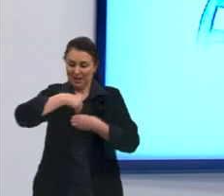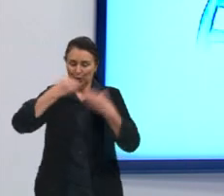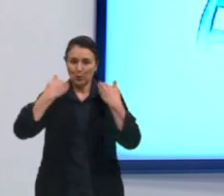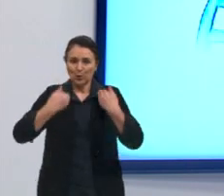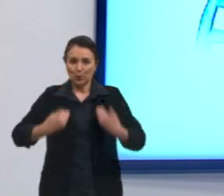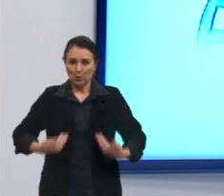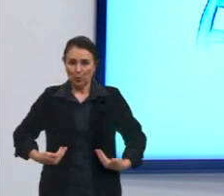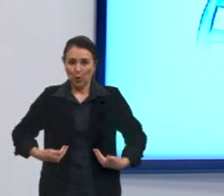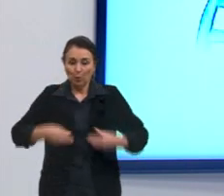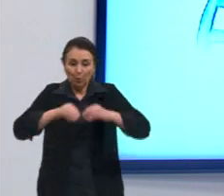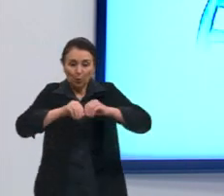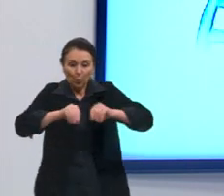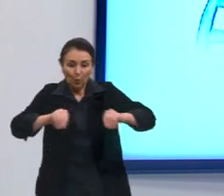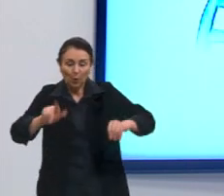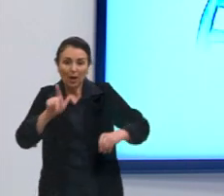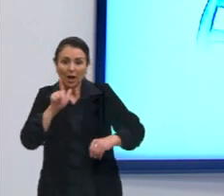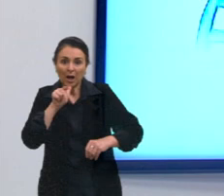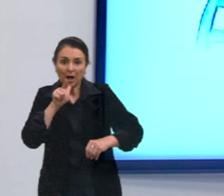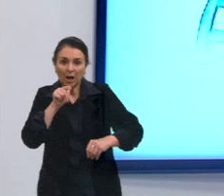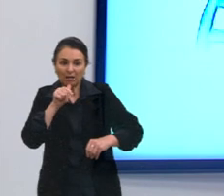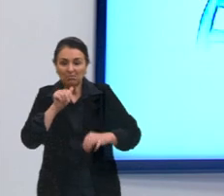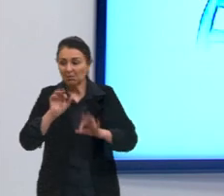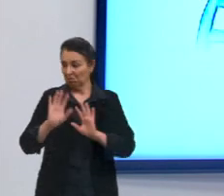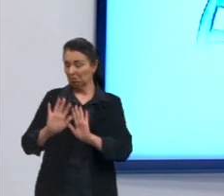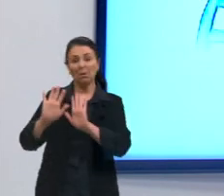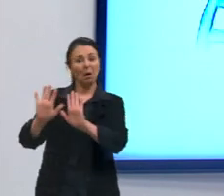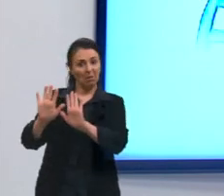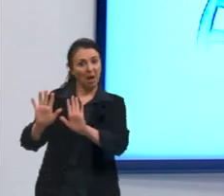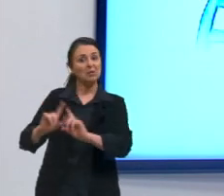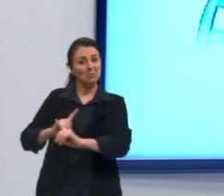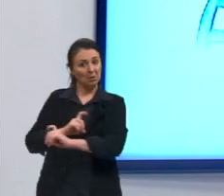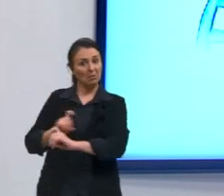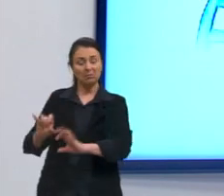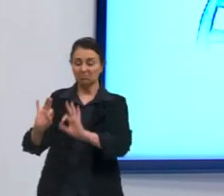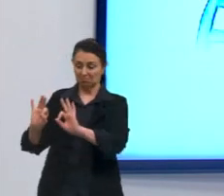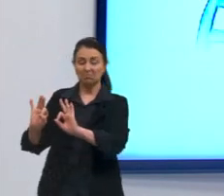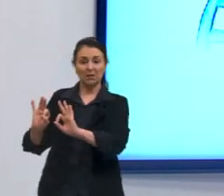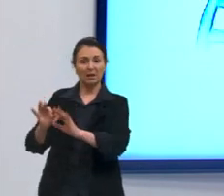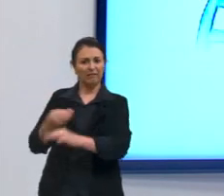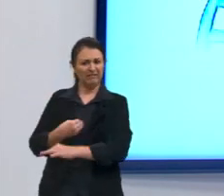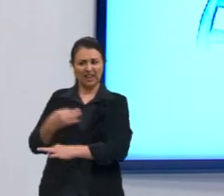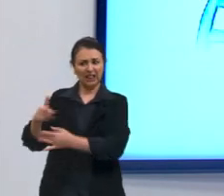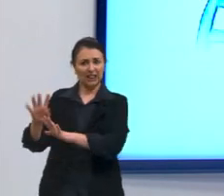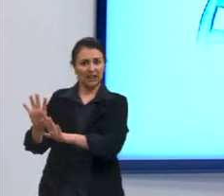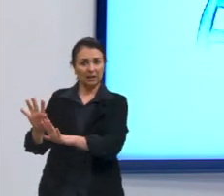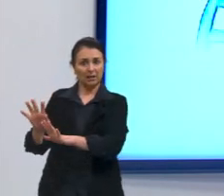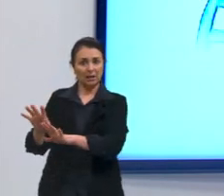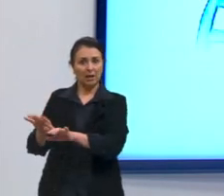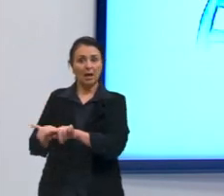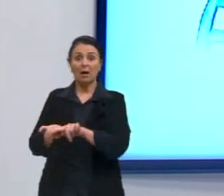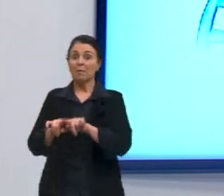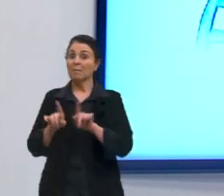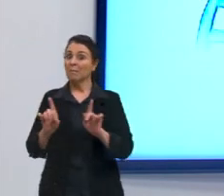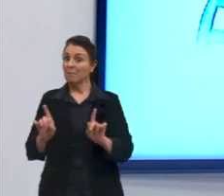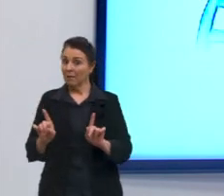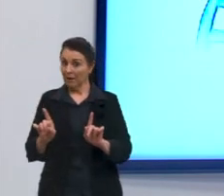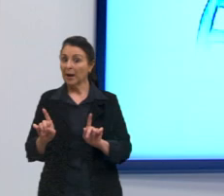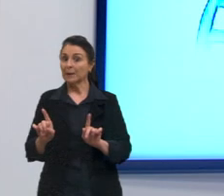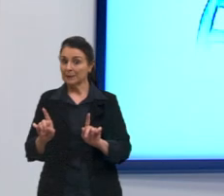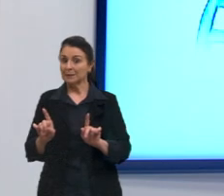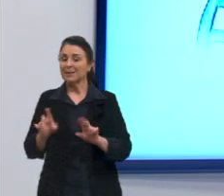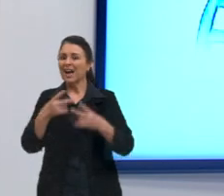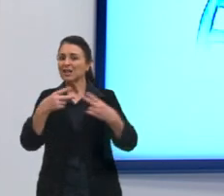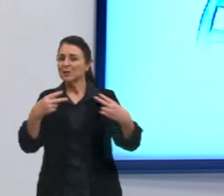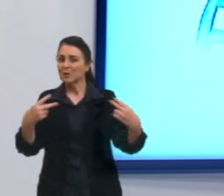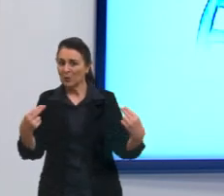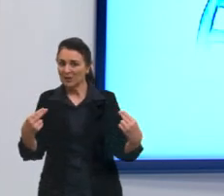existem no solo na água então lá de boas não fazendo mal para ninguém mas é tudo isso que eu falei anteriormente faz